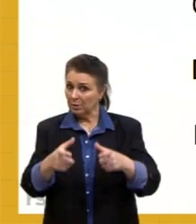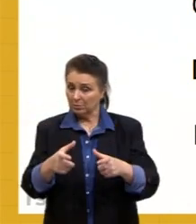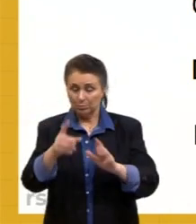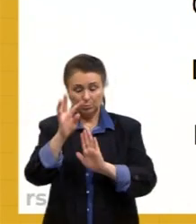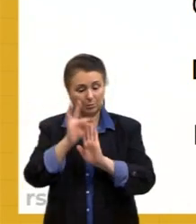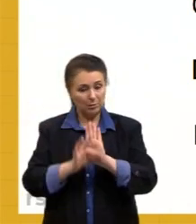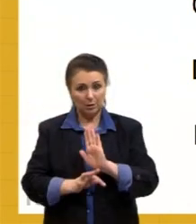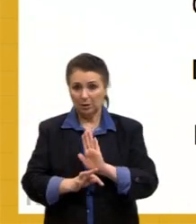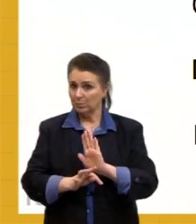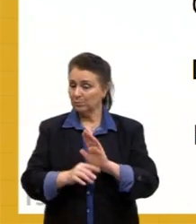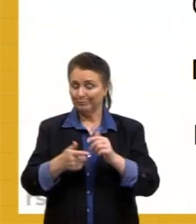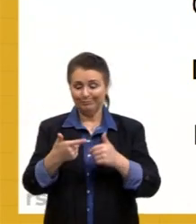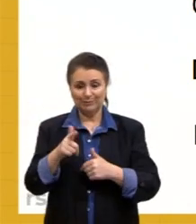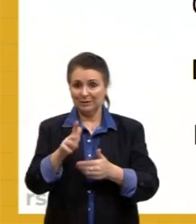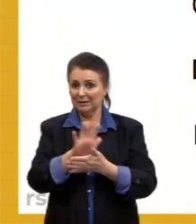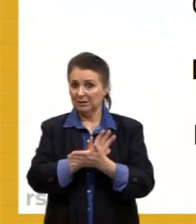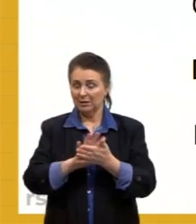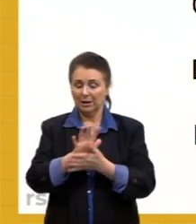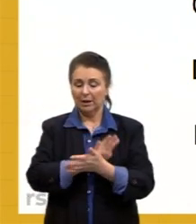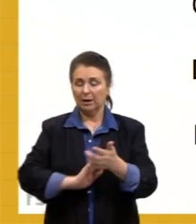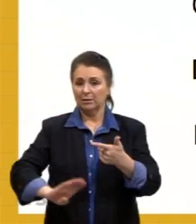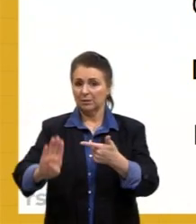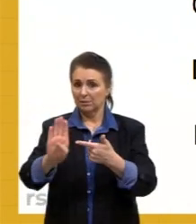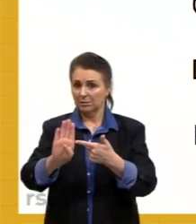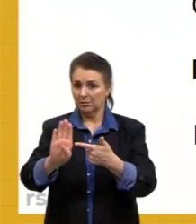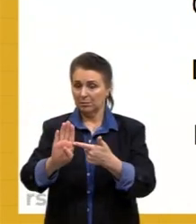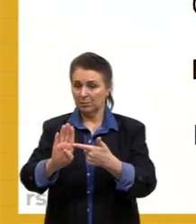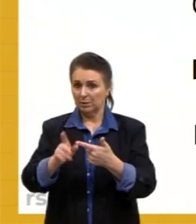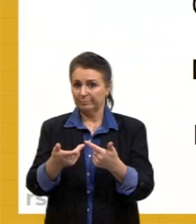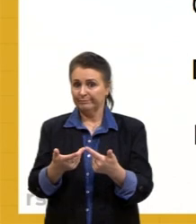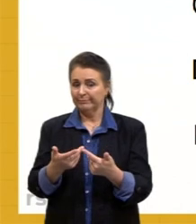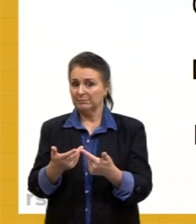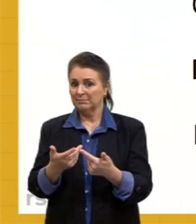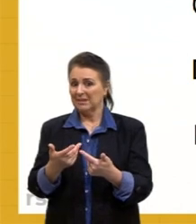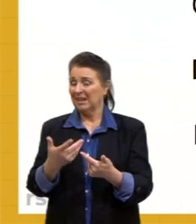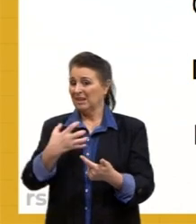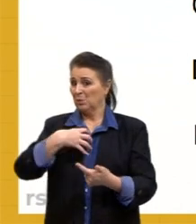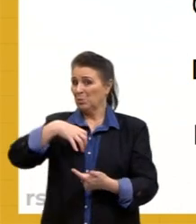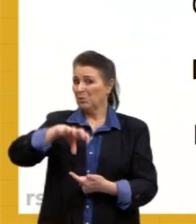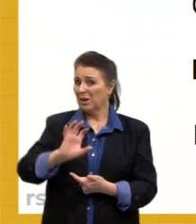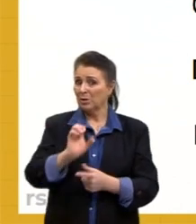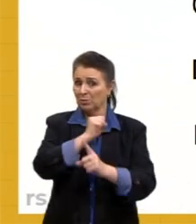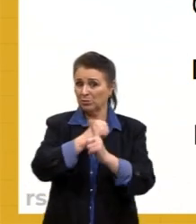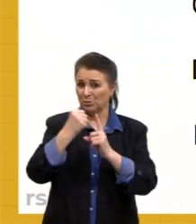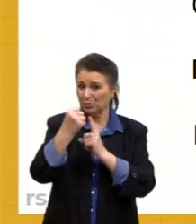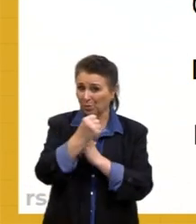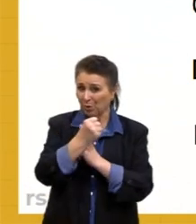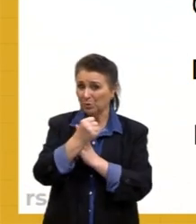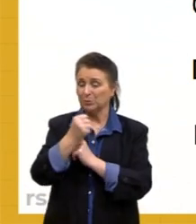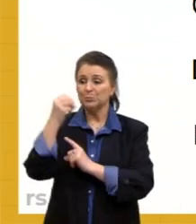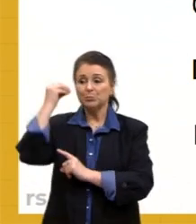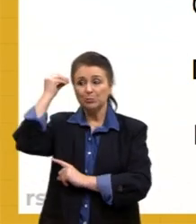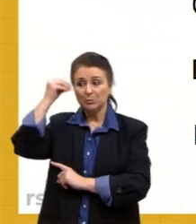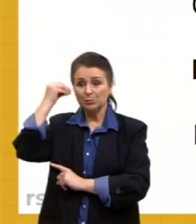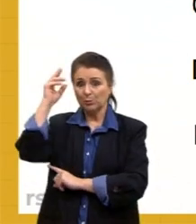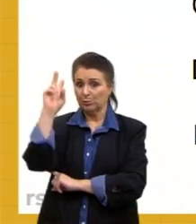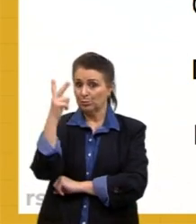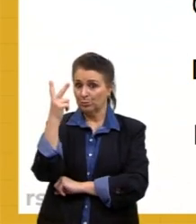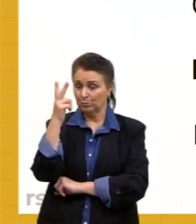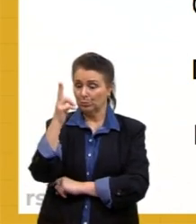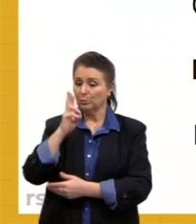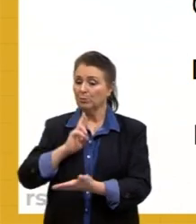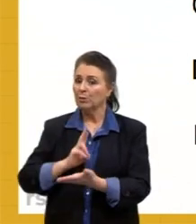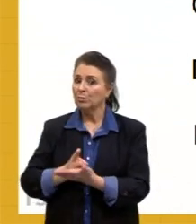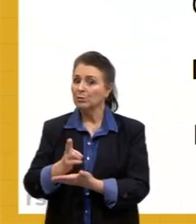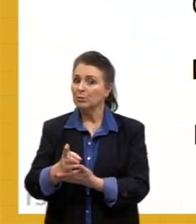fala letra B com testa sociólogos psicólogos e historiadores sobre a manutenção de